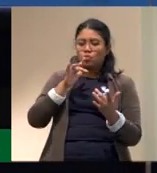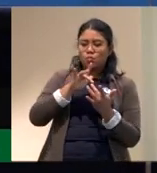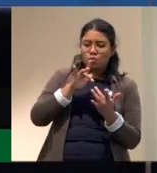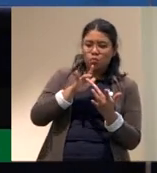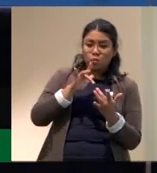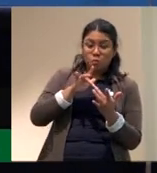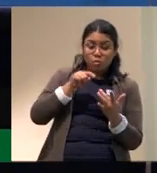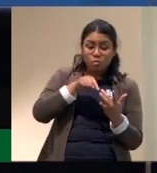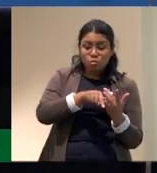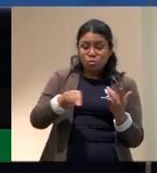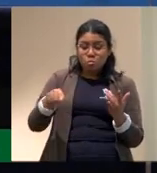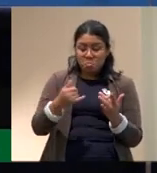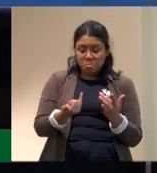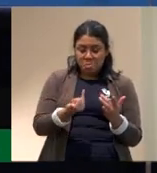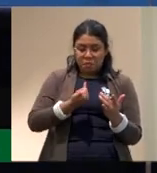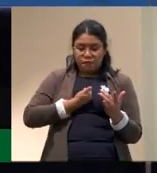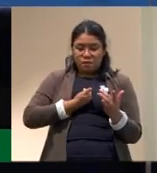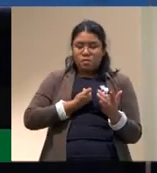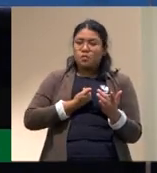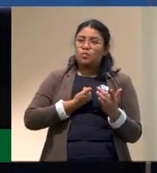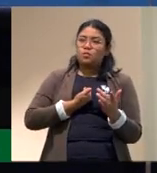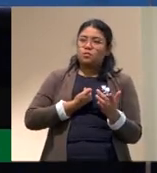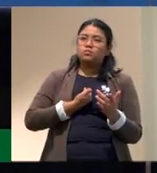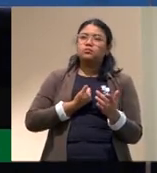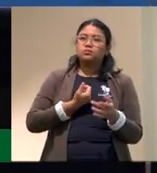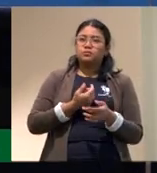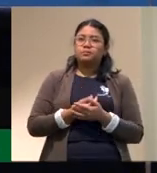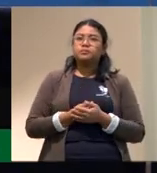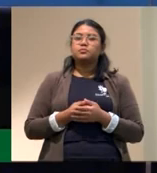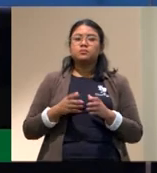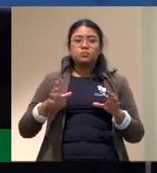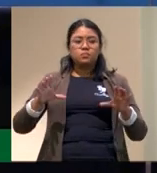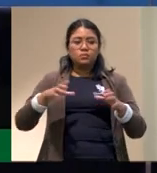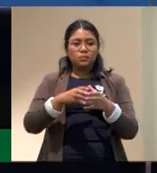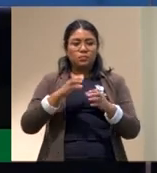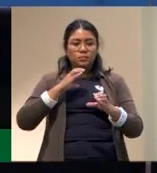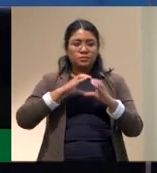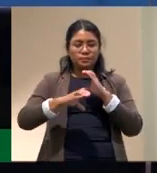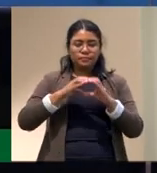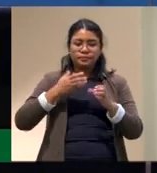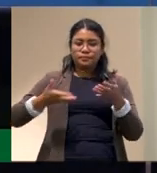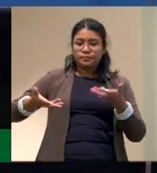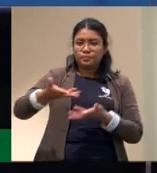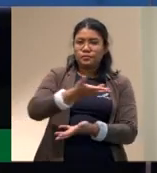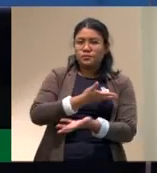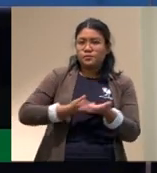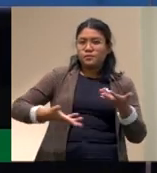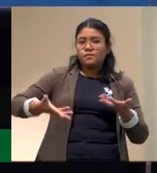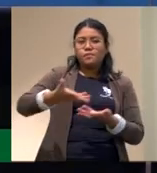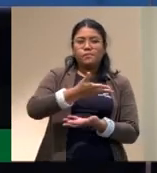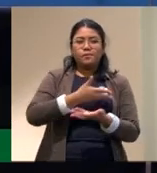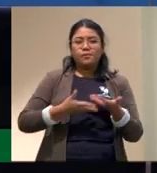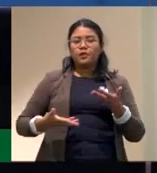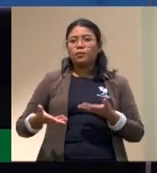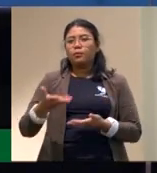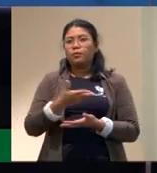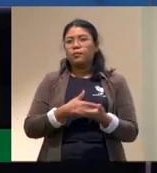elas querem, o que o grupo está... Então, essa comunicação, essa troca, na verdade, dialógica,